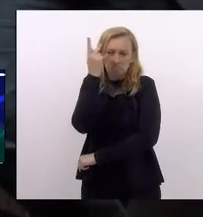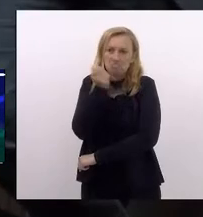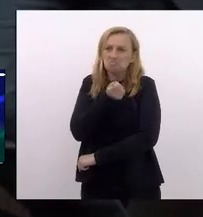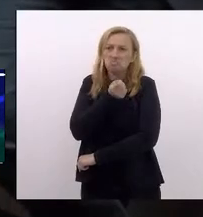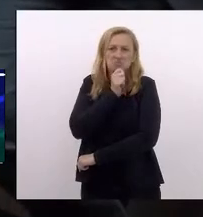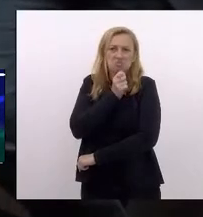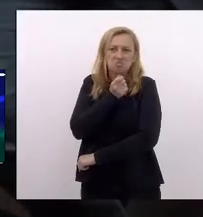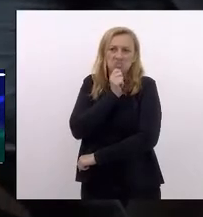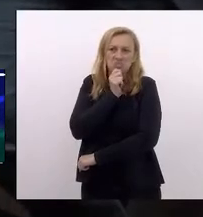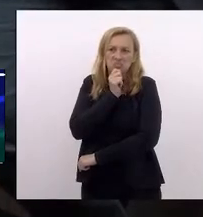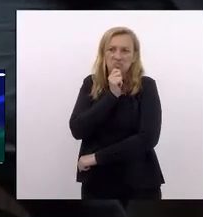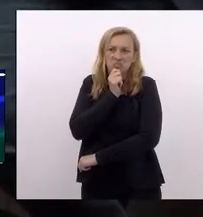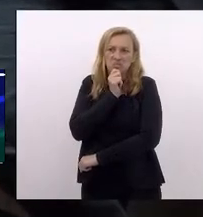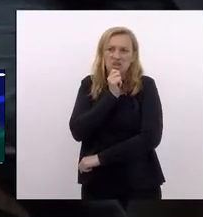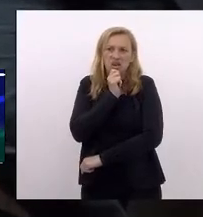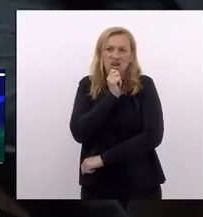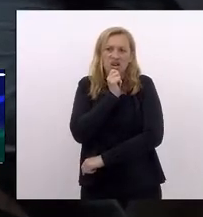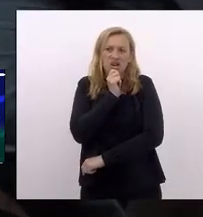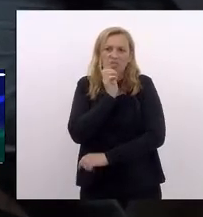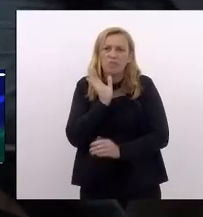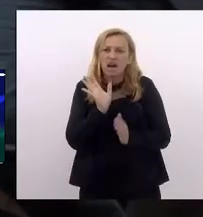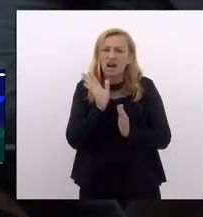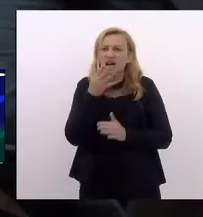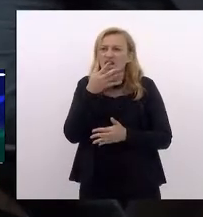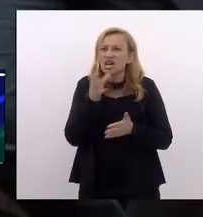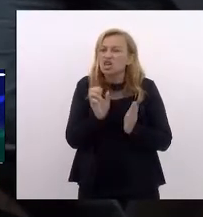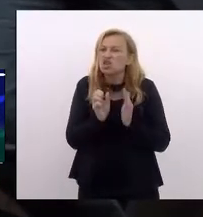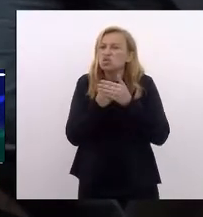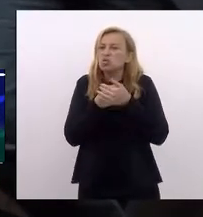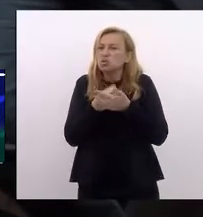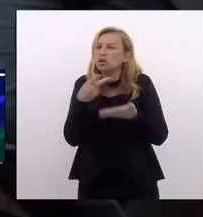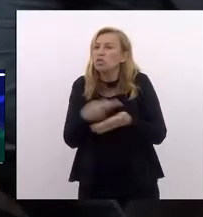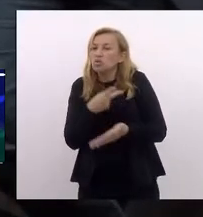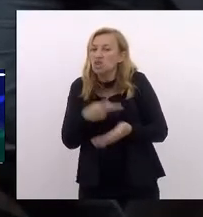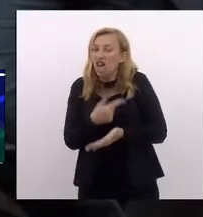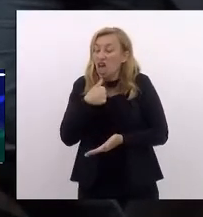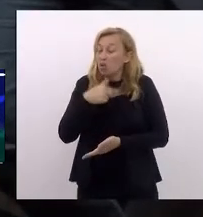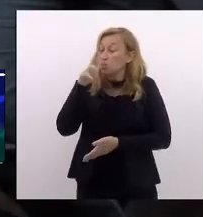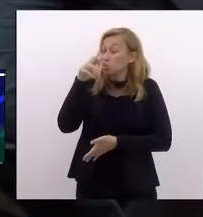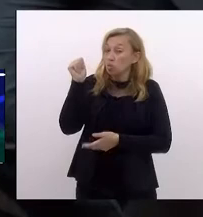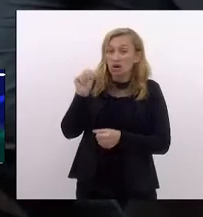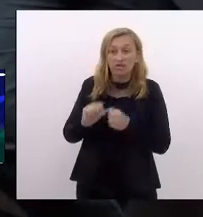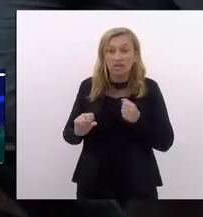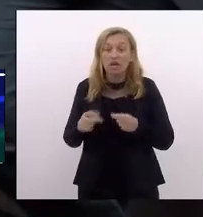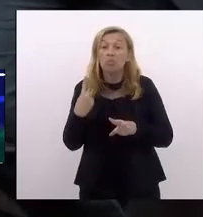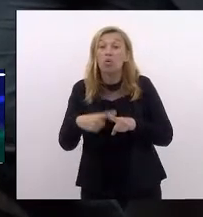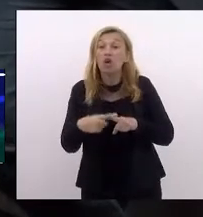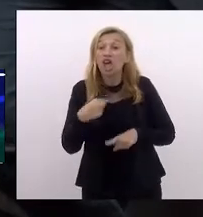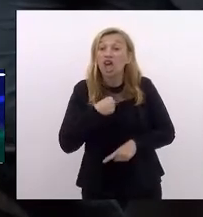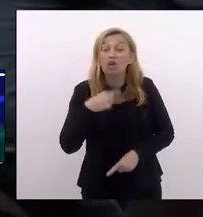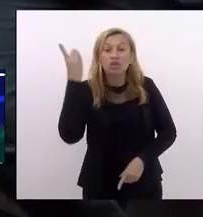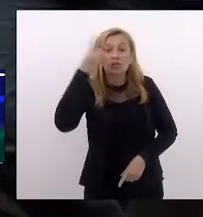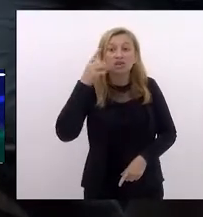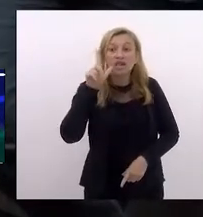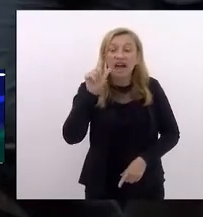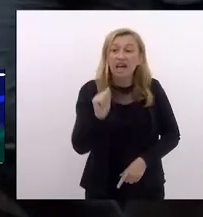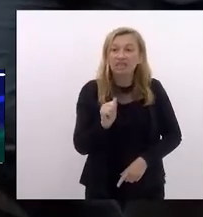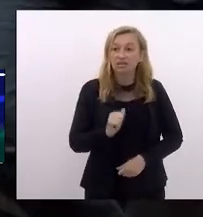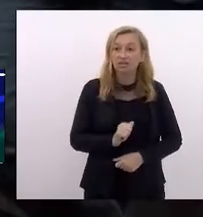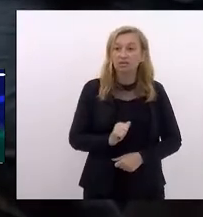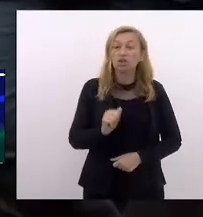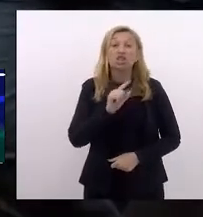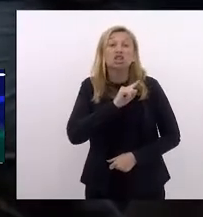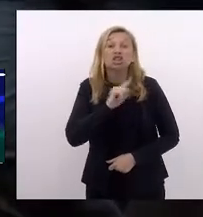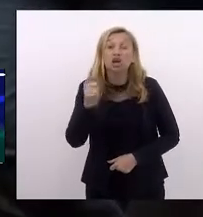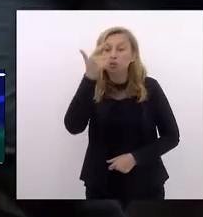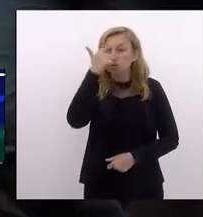me informou que eu tinha que fazer Vista grossa para ir regularidade e isso eu não vou fazer nunca porque eu deputada lá na Passos